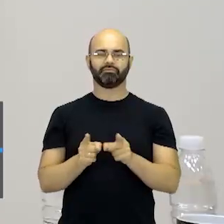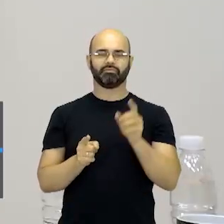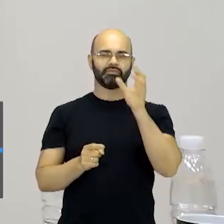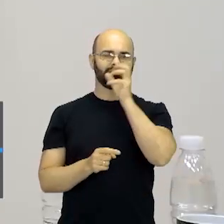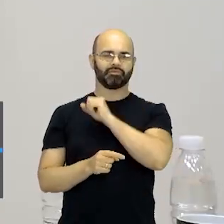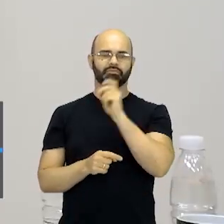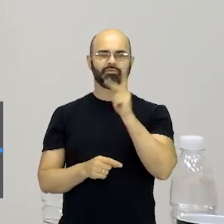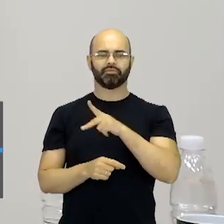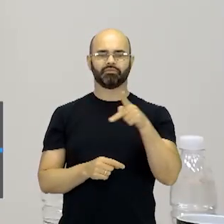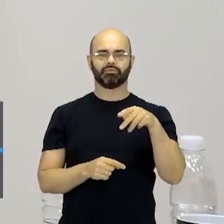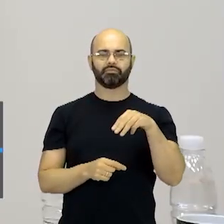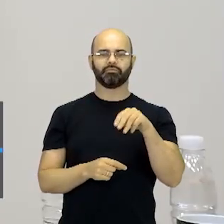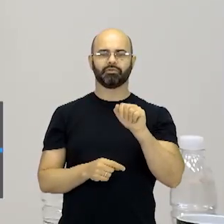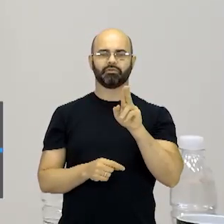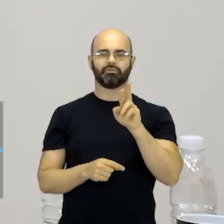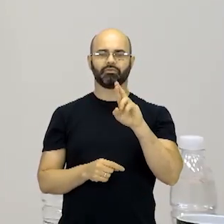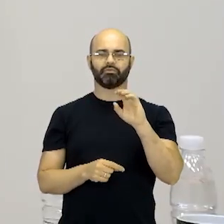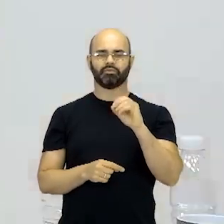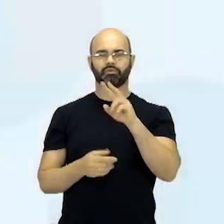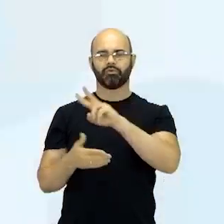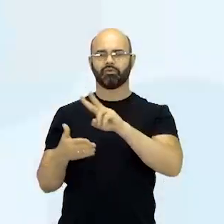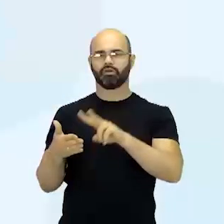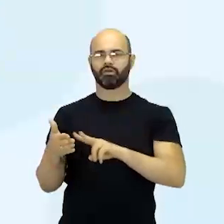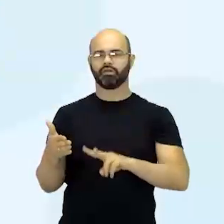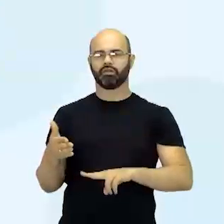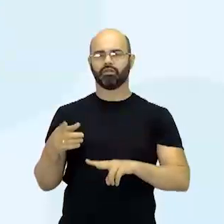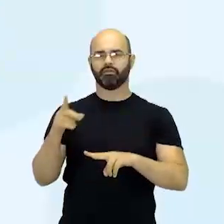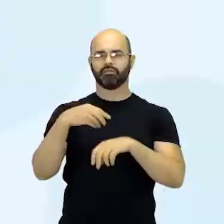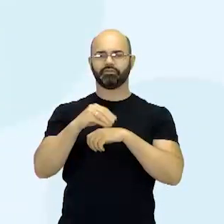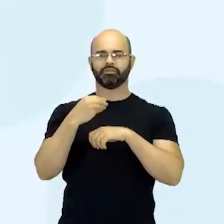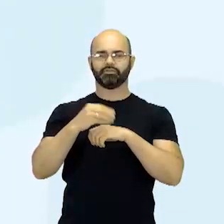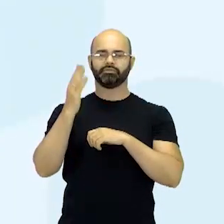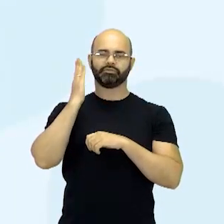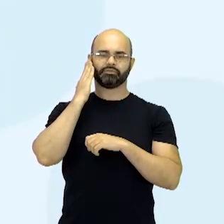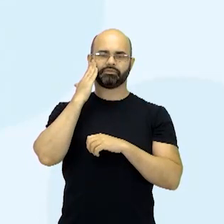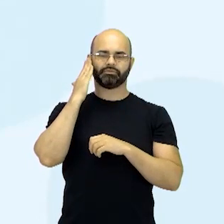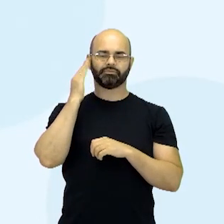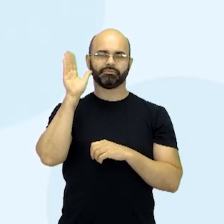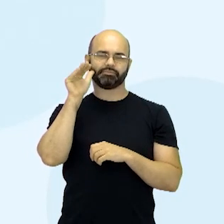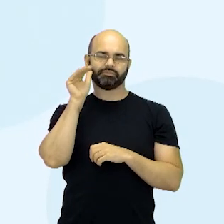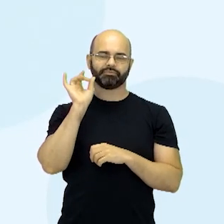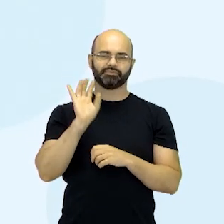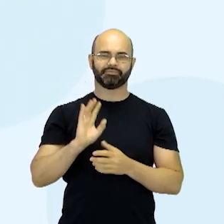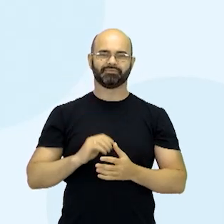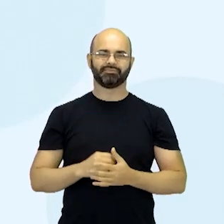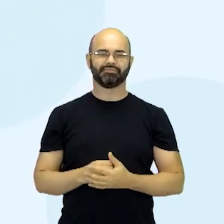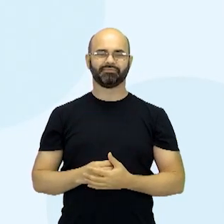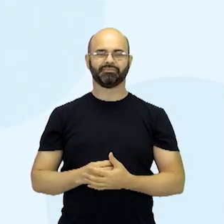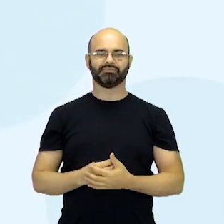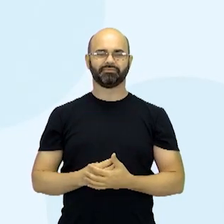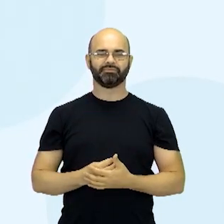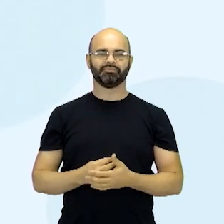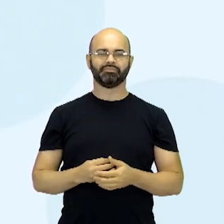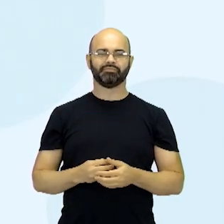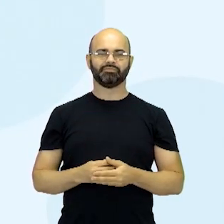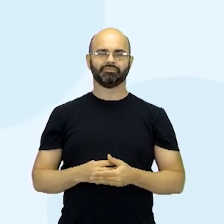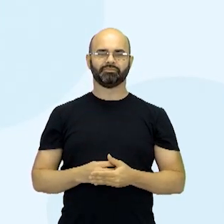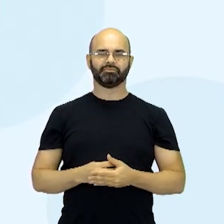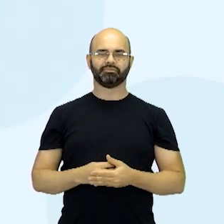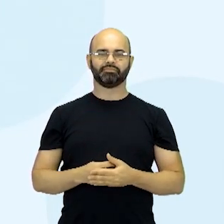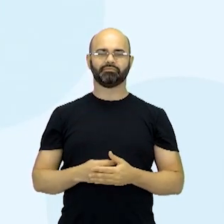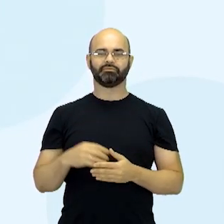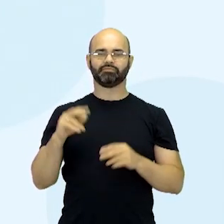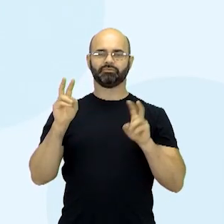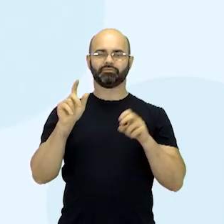o professor Mauro fará a leitura aí para vocês saberem mais. Então, é só para gostinho de curiosidade. Vamos lá. Para saber